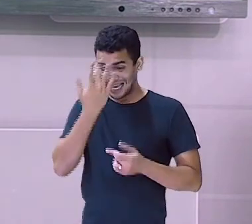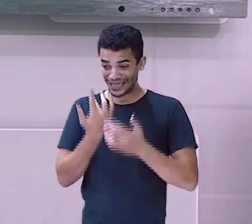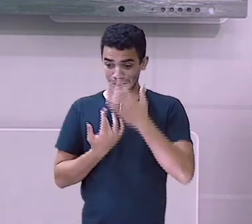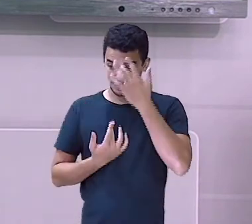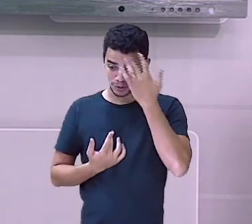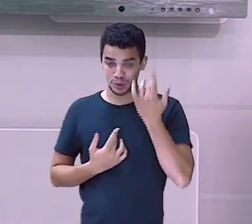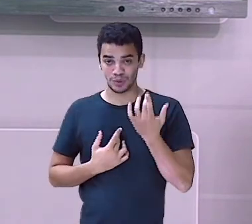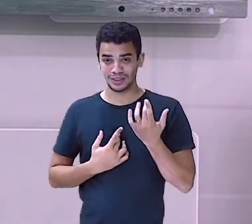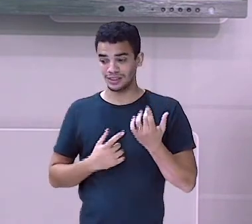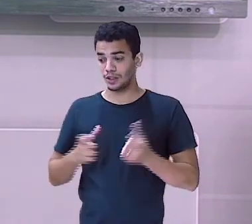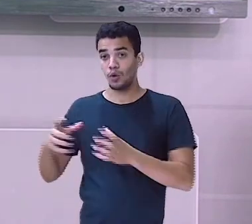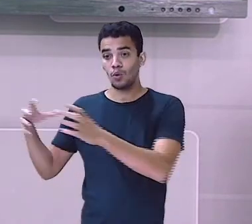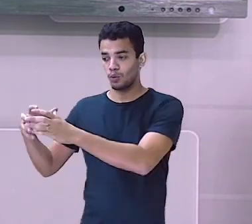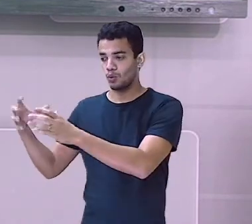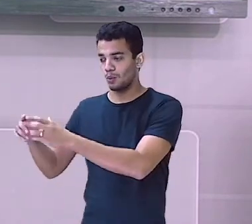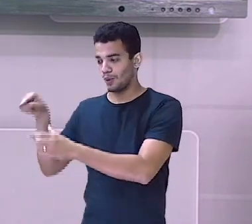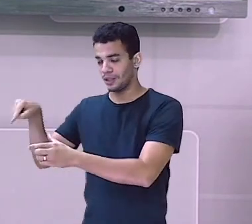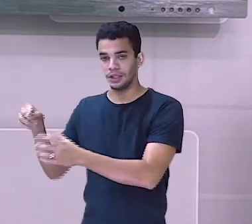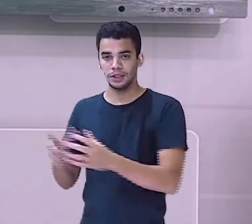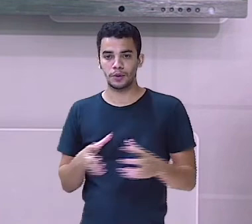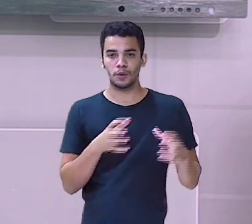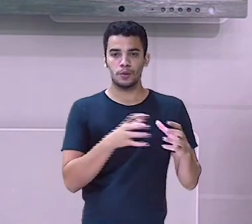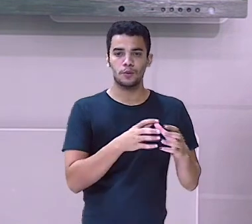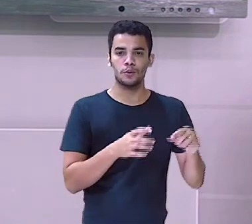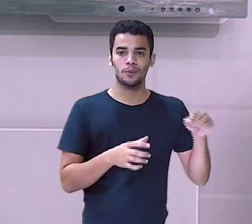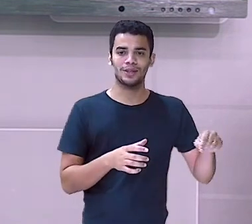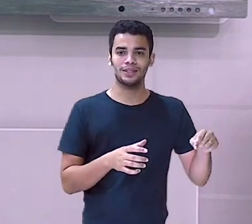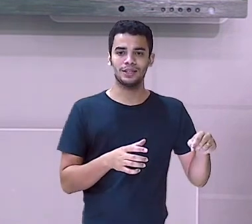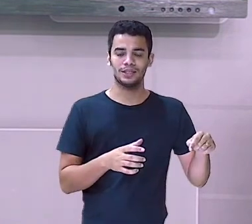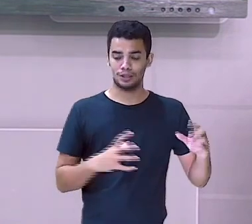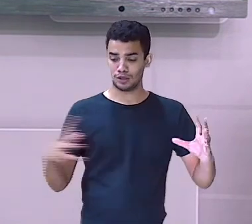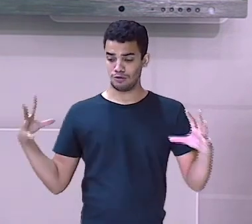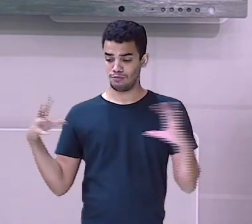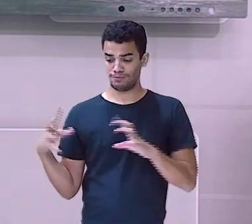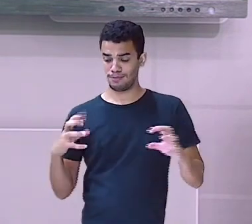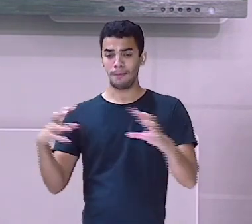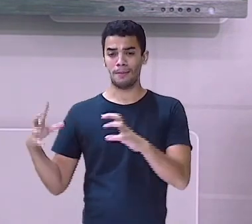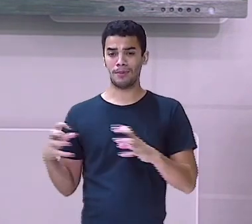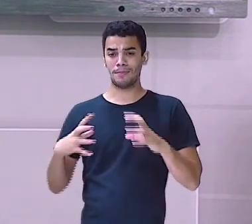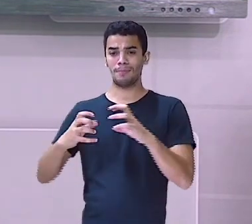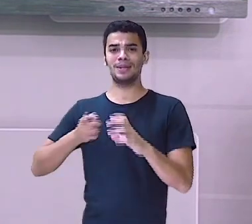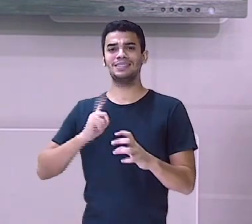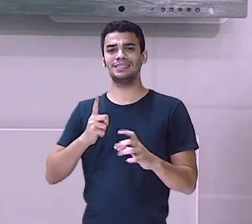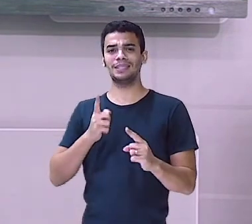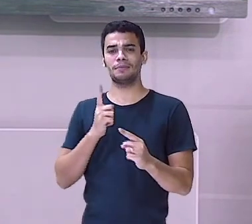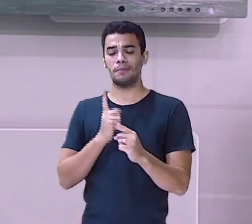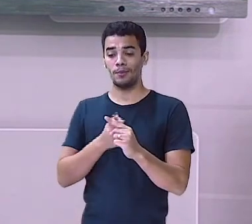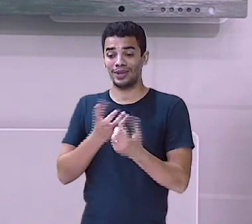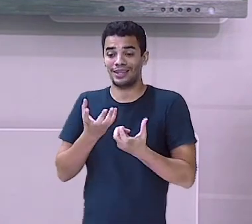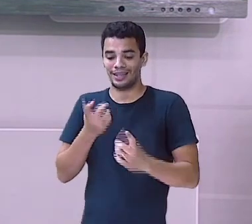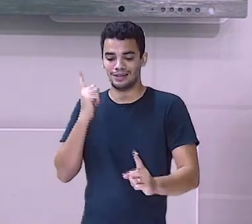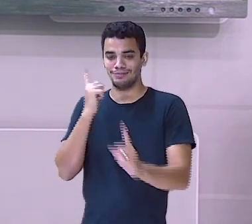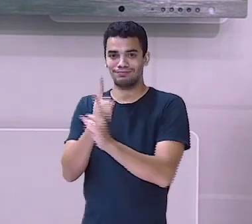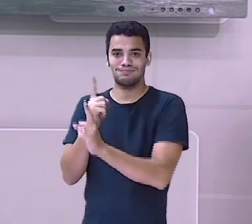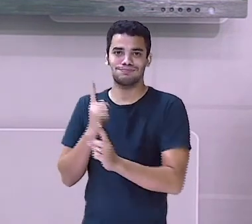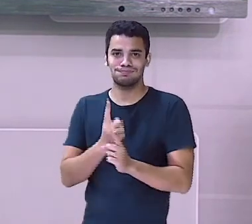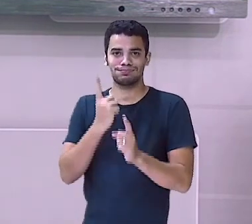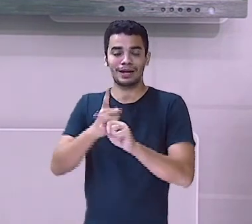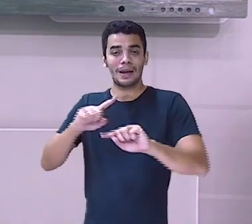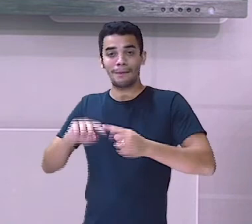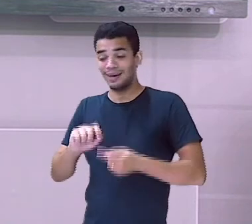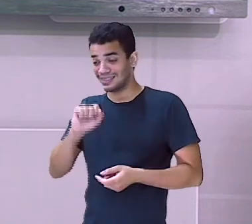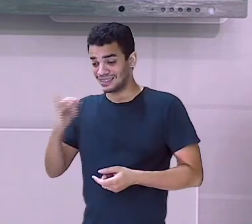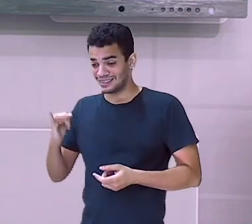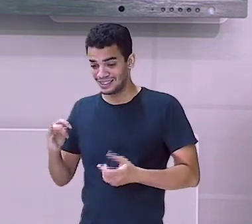querem utilizar, muitas empresas grandes, ele gera muito poder econômico, mas o petróleo pode acabar. E